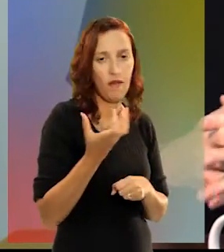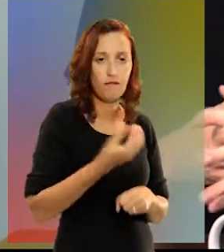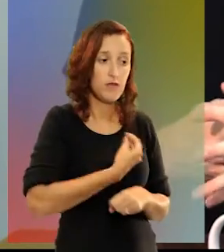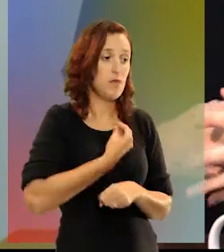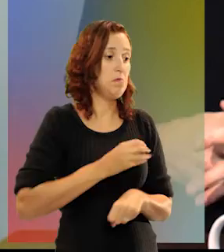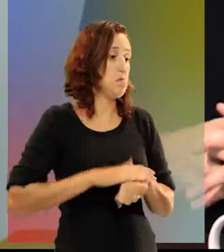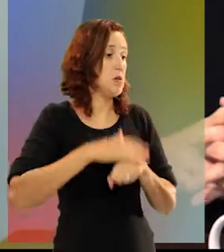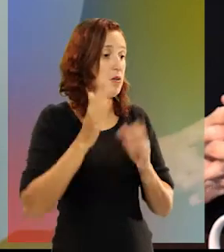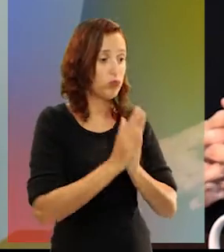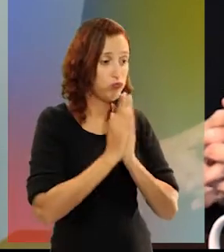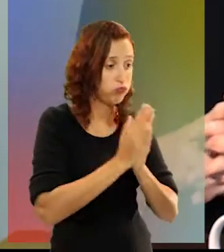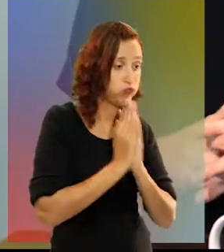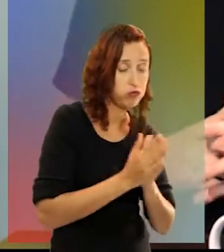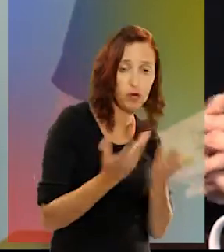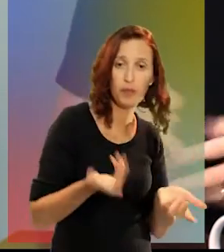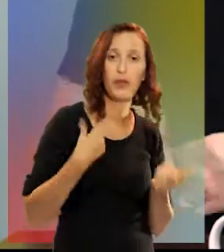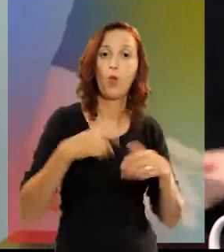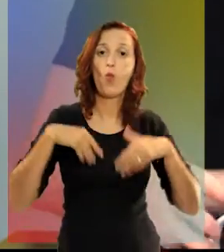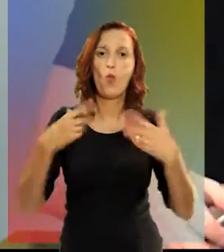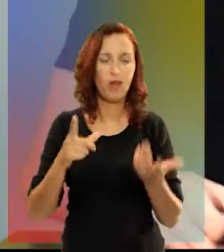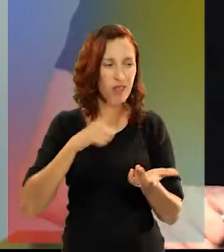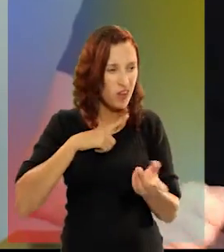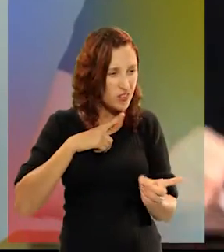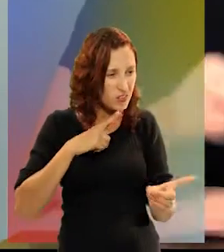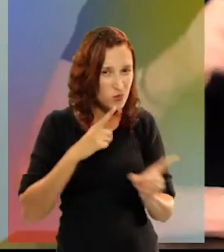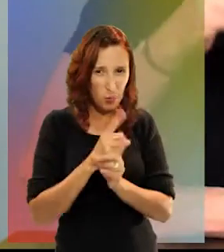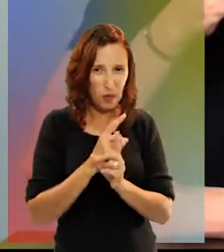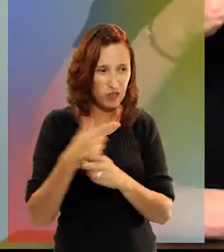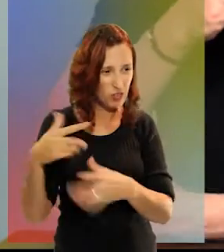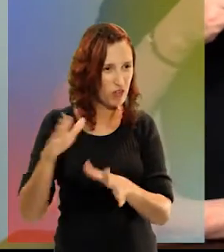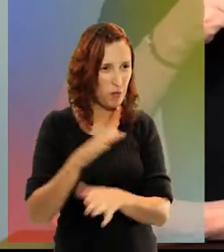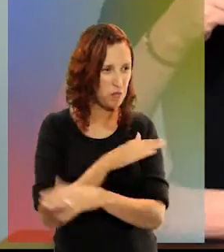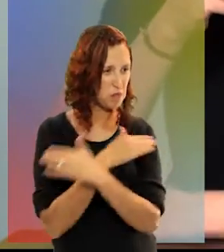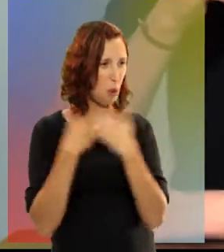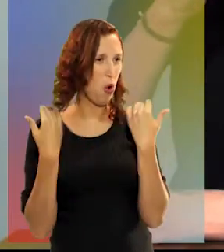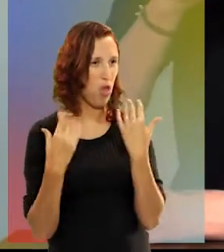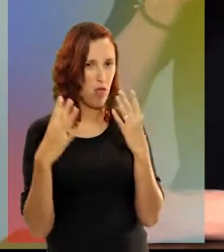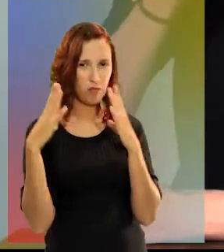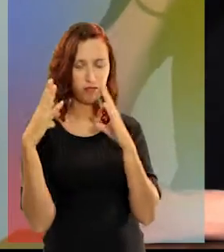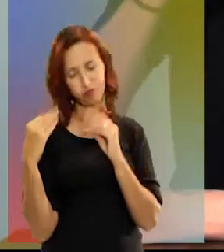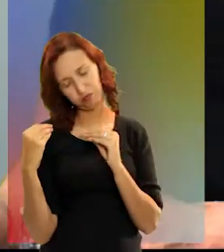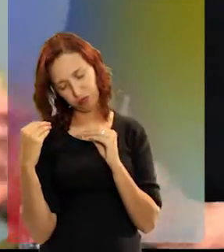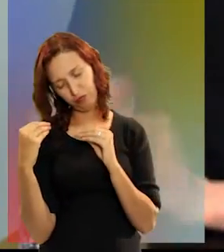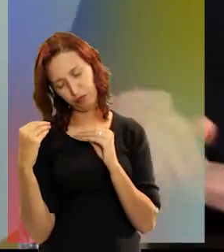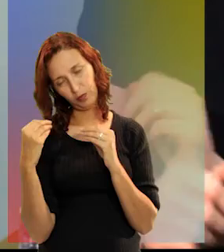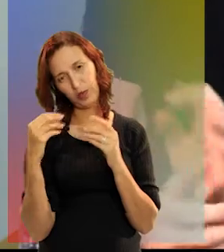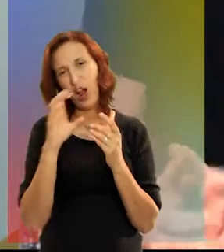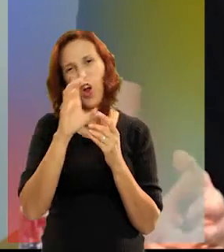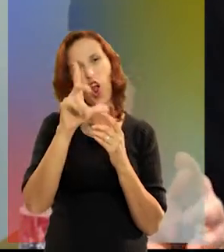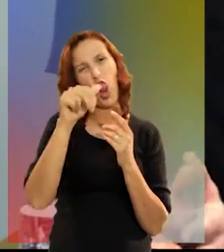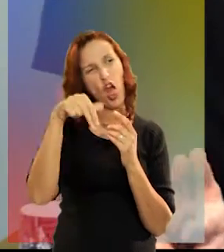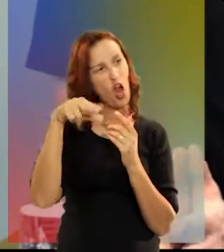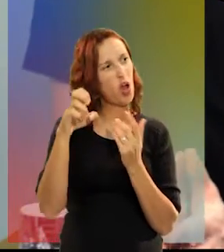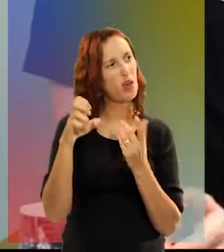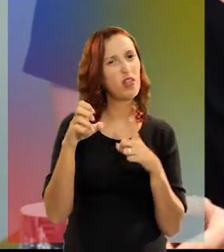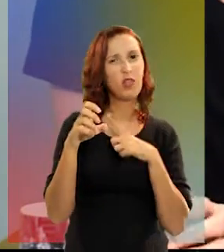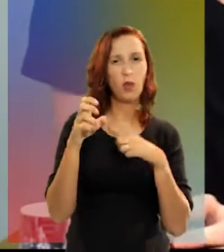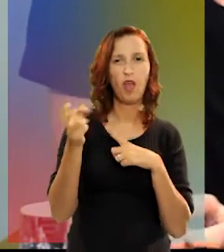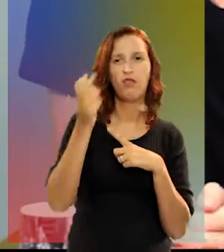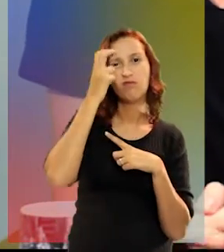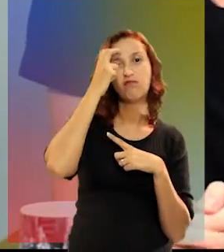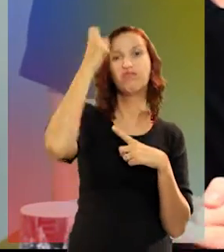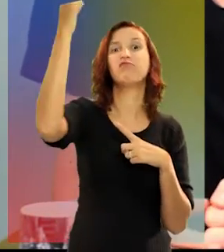4 anos. 4 anos. Né? E quando eles descobrem que eles vão morrer, deixar de existir. Eles são clones, né? Tipo, eles